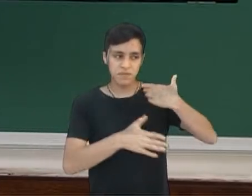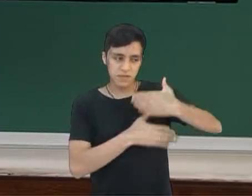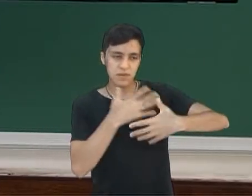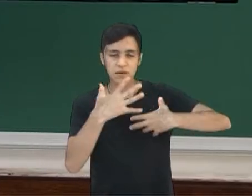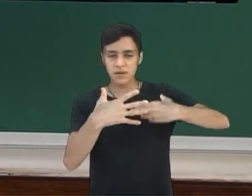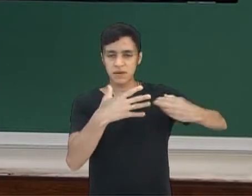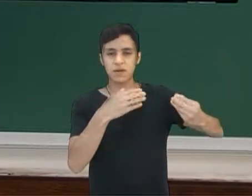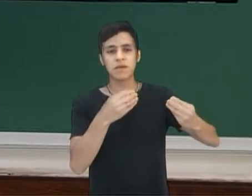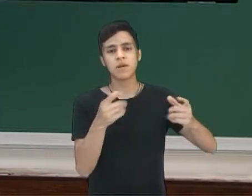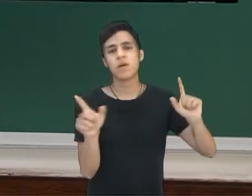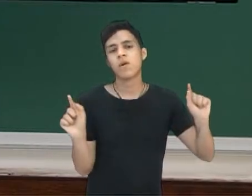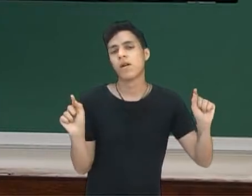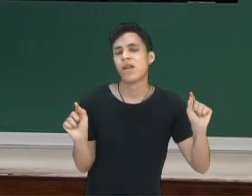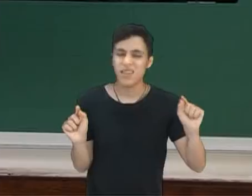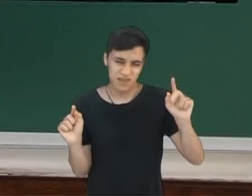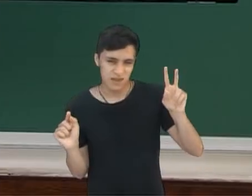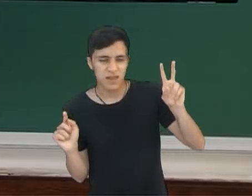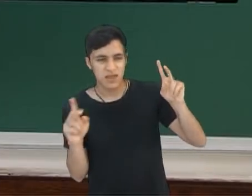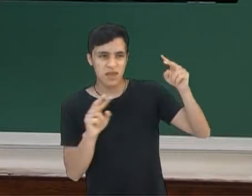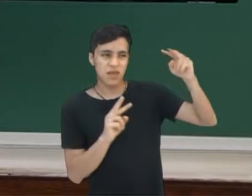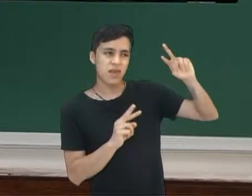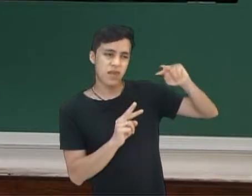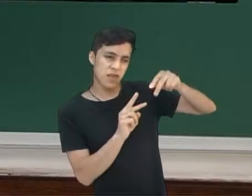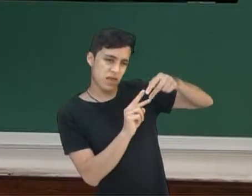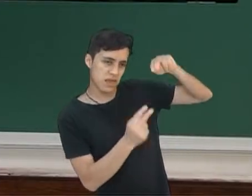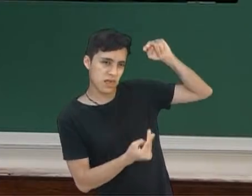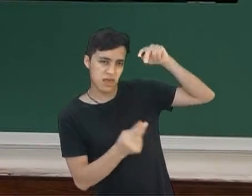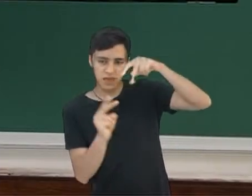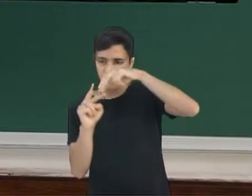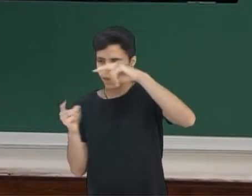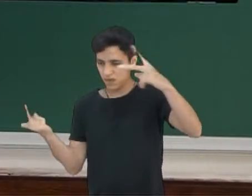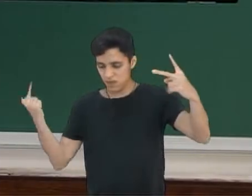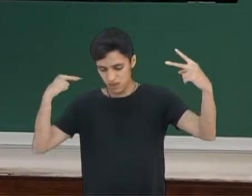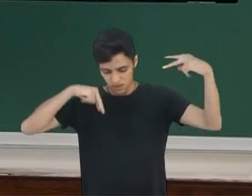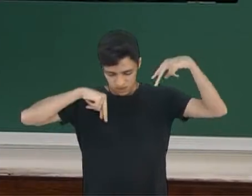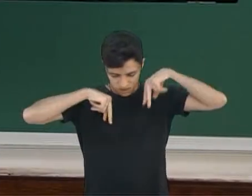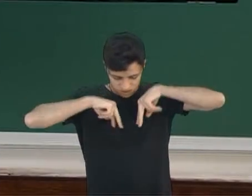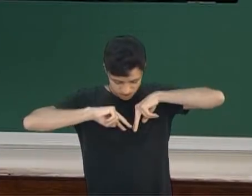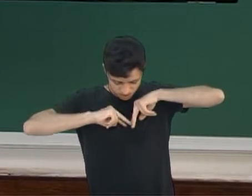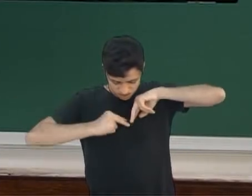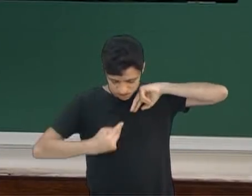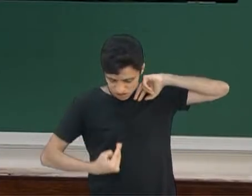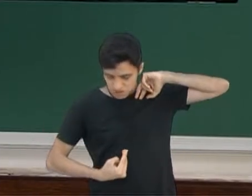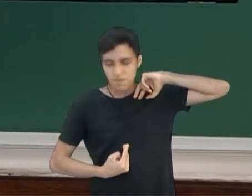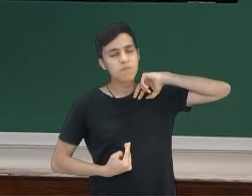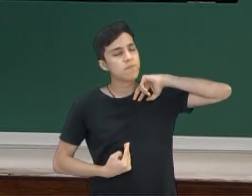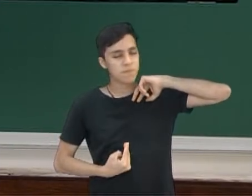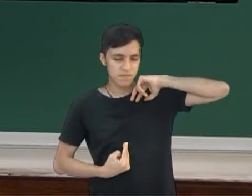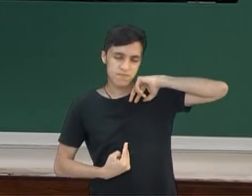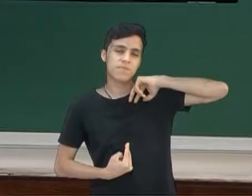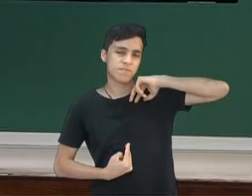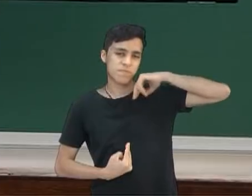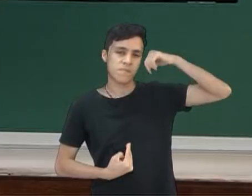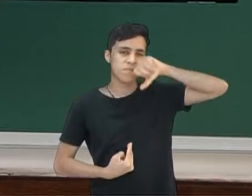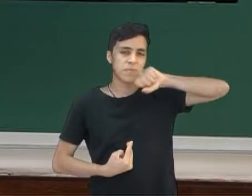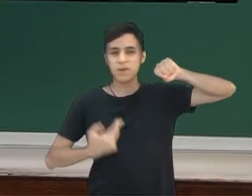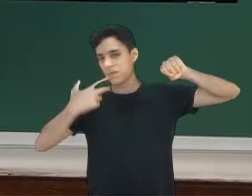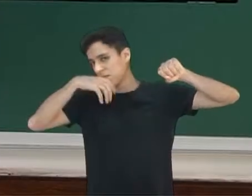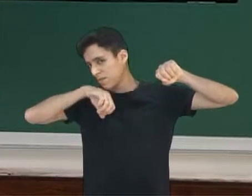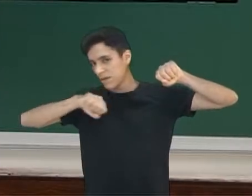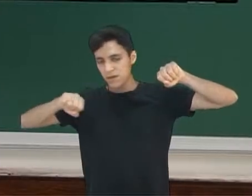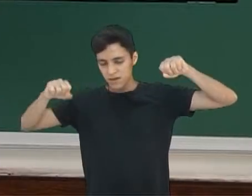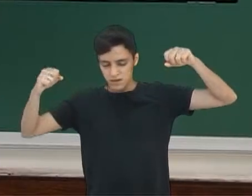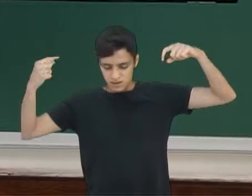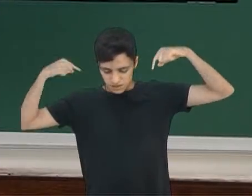gente recebeu DNA, mistura genética dos nossos genitores, ou seja, do nosso pai e da nossa mãe.